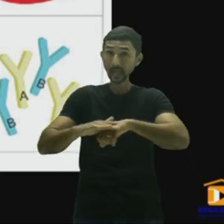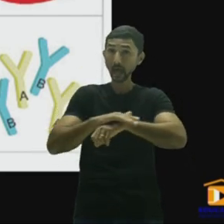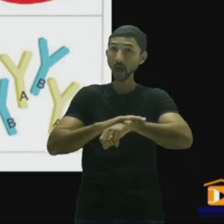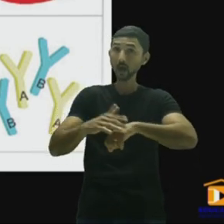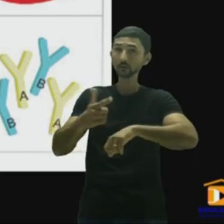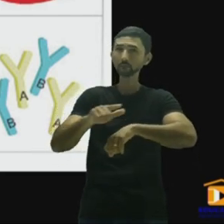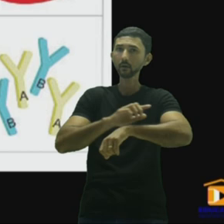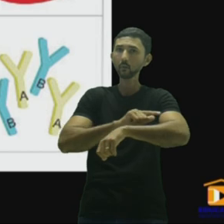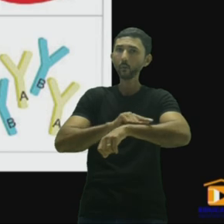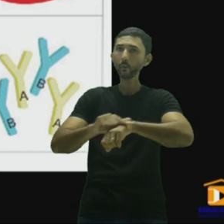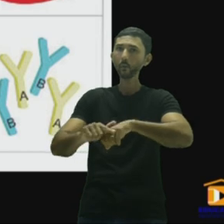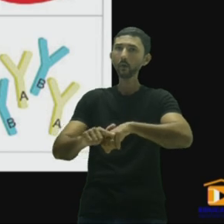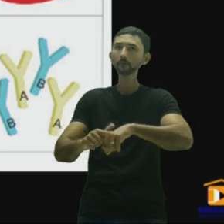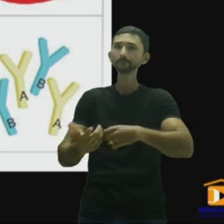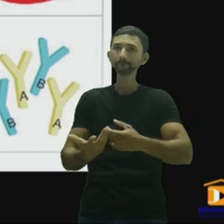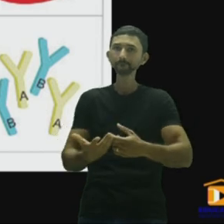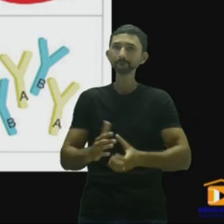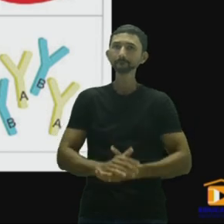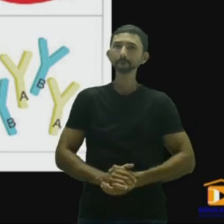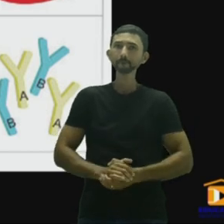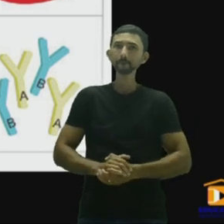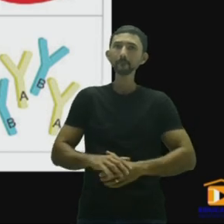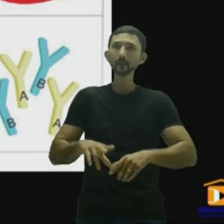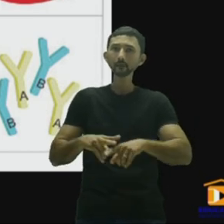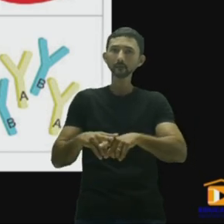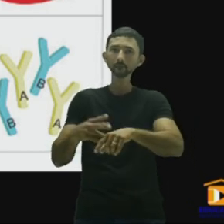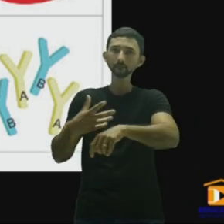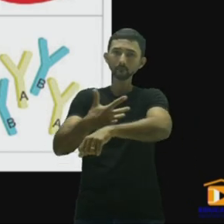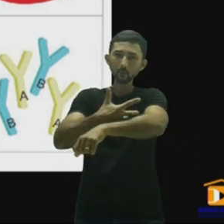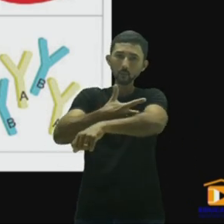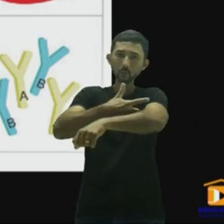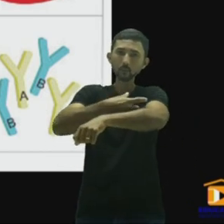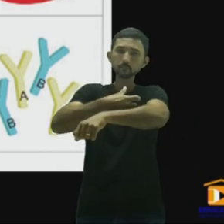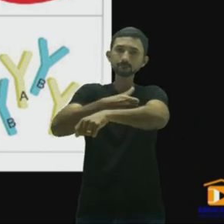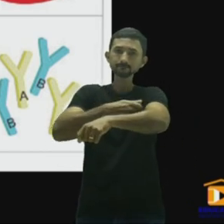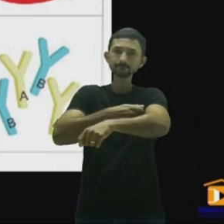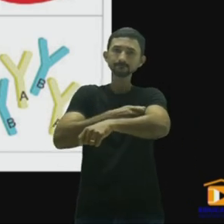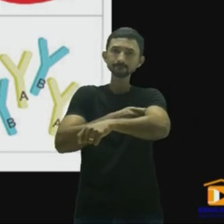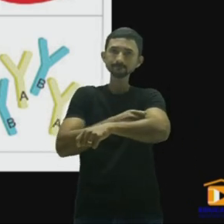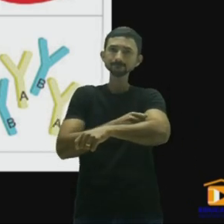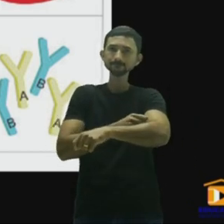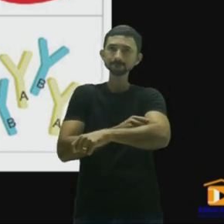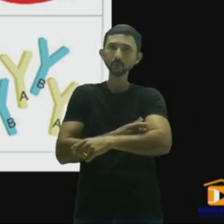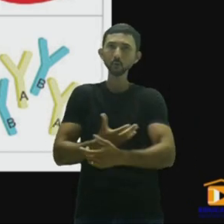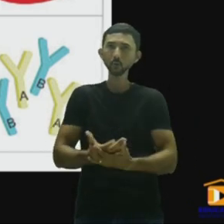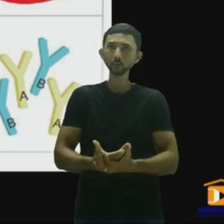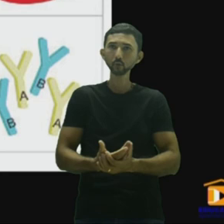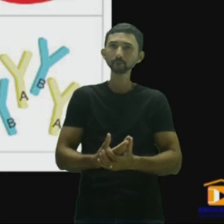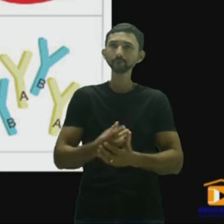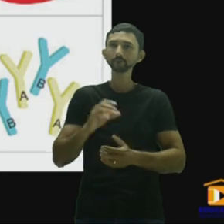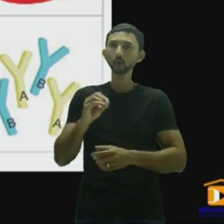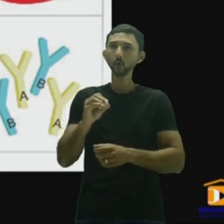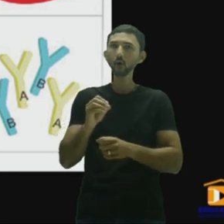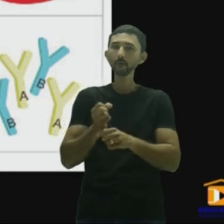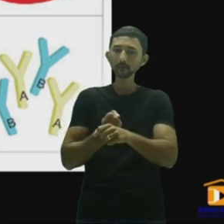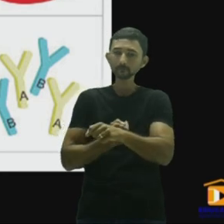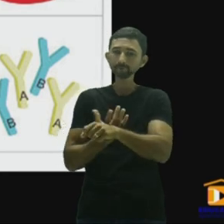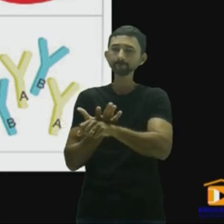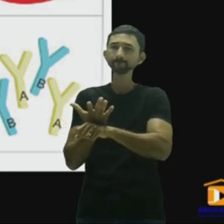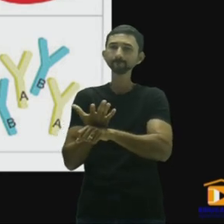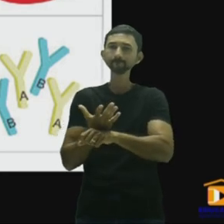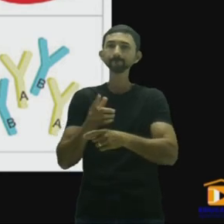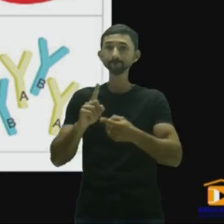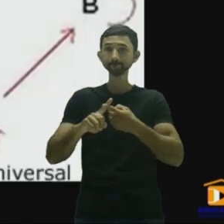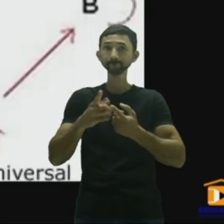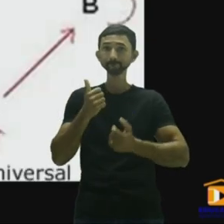vai fazer mal para ninguém. Por isso que na transfusão, O é doador o quê? Universal. Beleza? Que